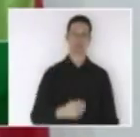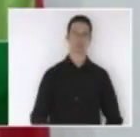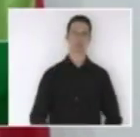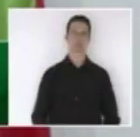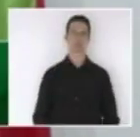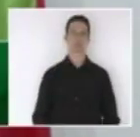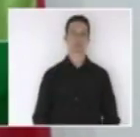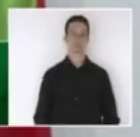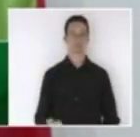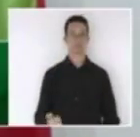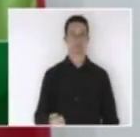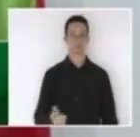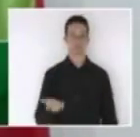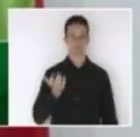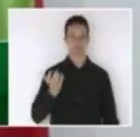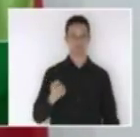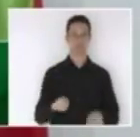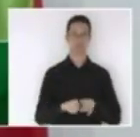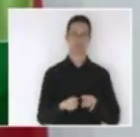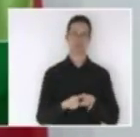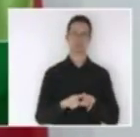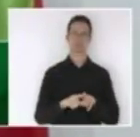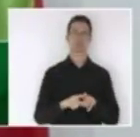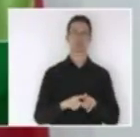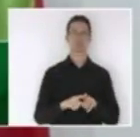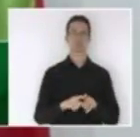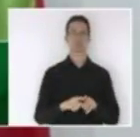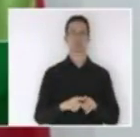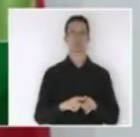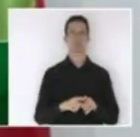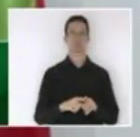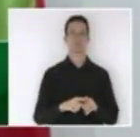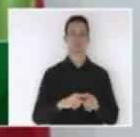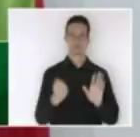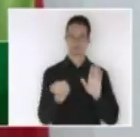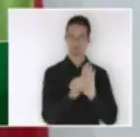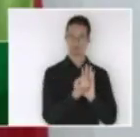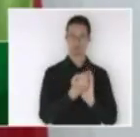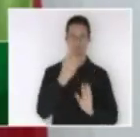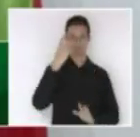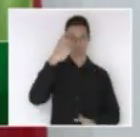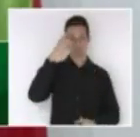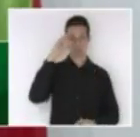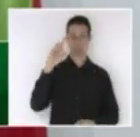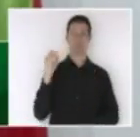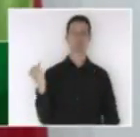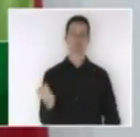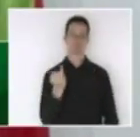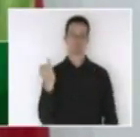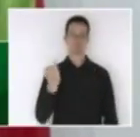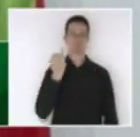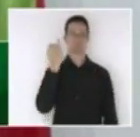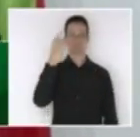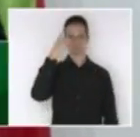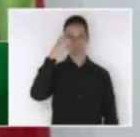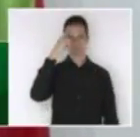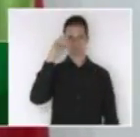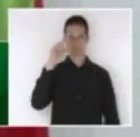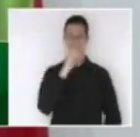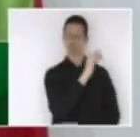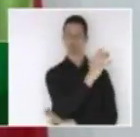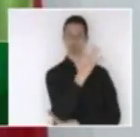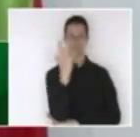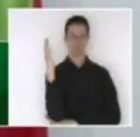quero aqui registrar, deputado Kennedy, esse dia importante, que é o dia da árvore. E recebi agora uma foto,